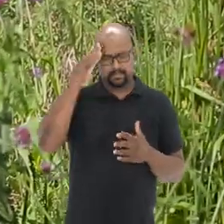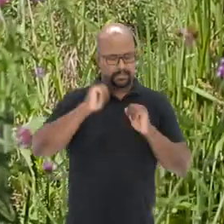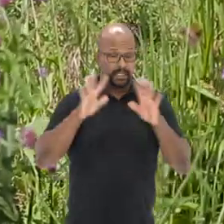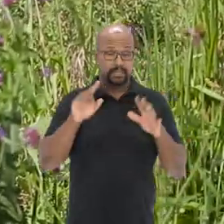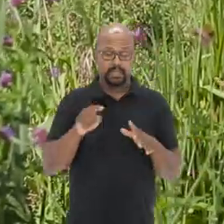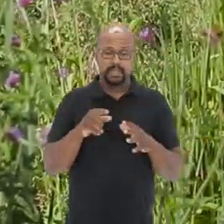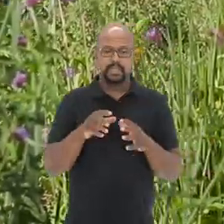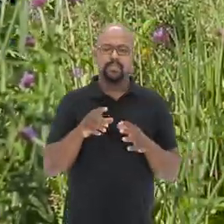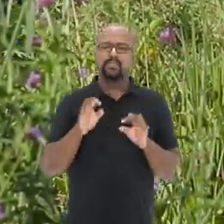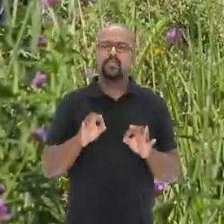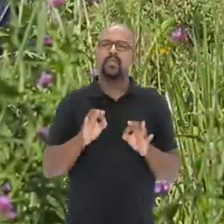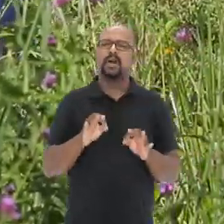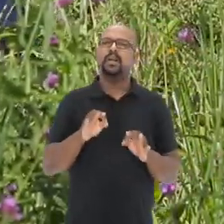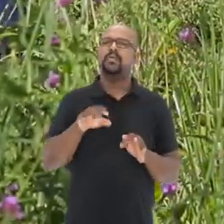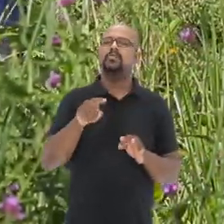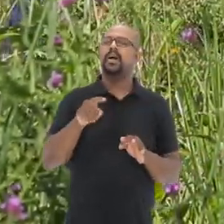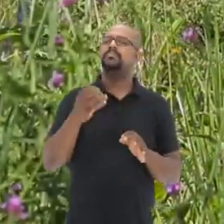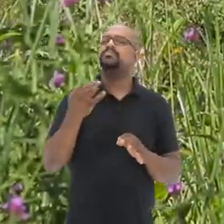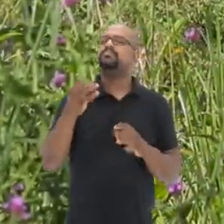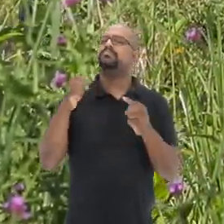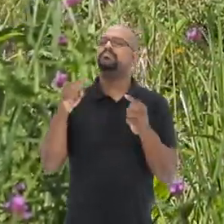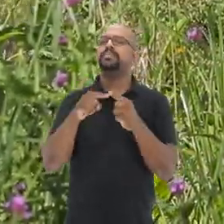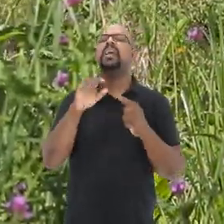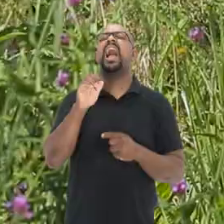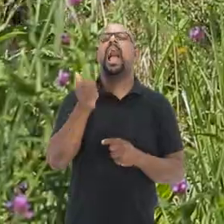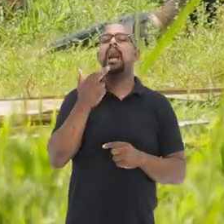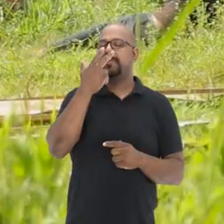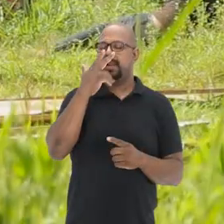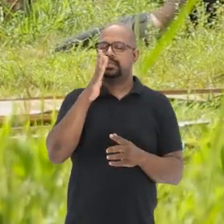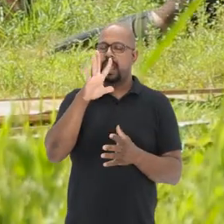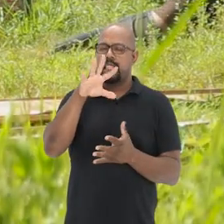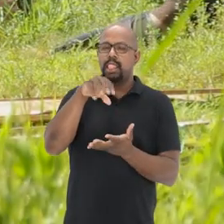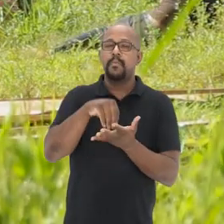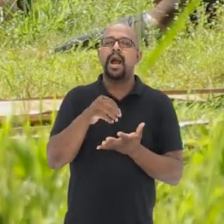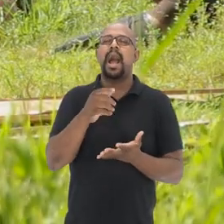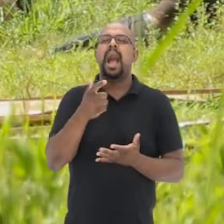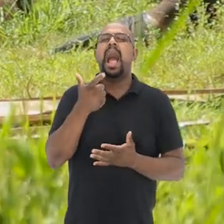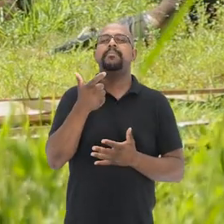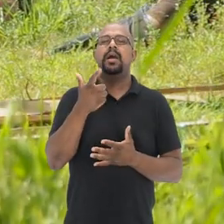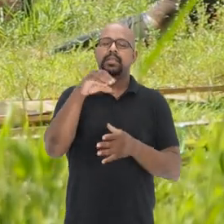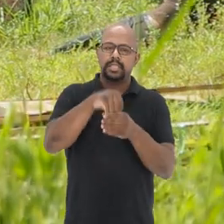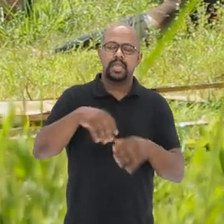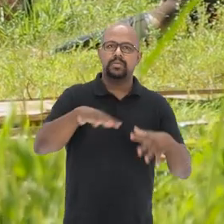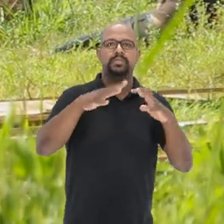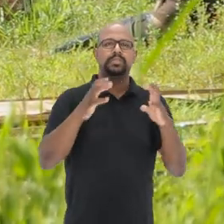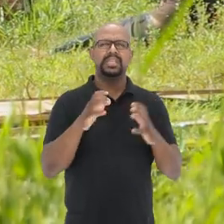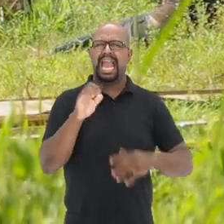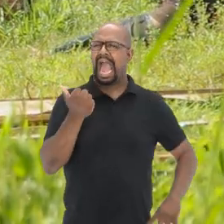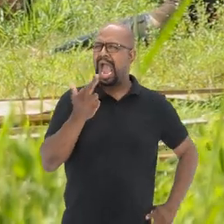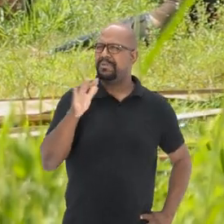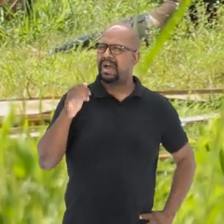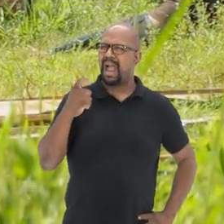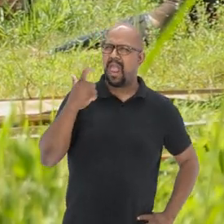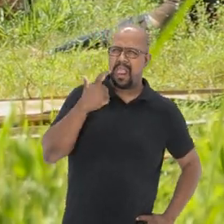eu entendo assim que foram uma arma que colocaram no meio das comunidades indígenas. Que tipo de